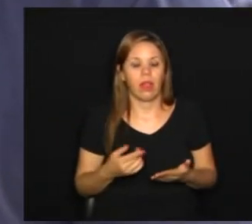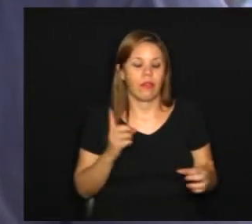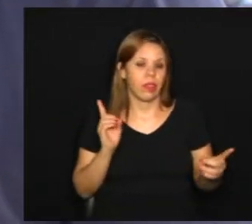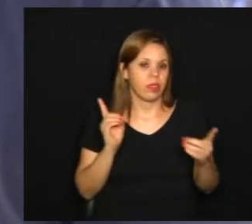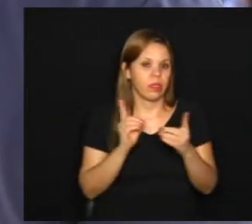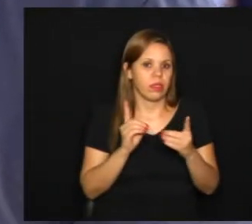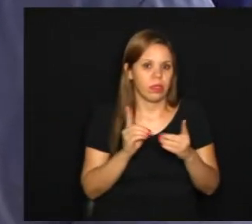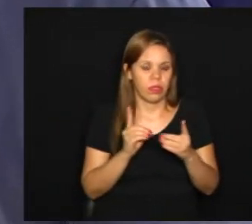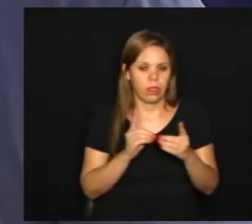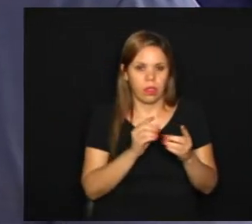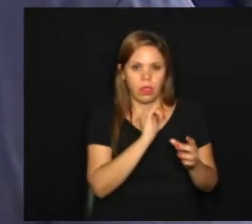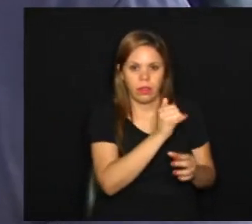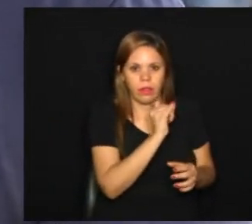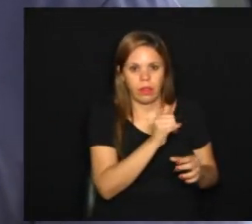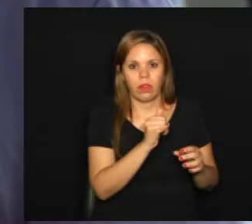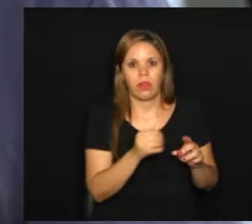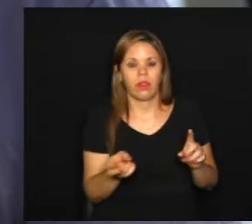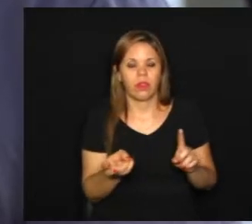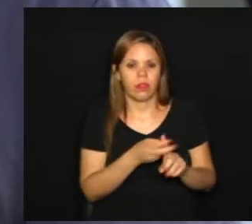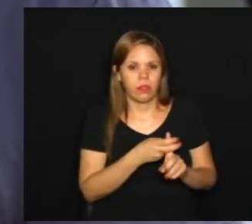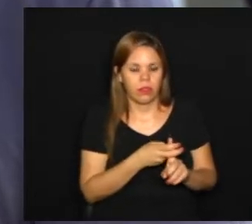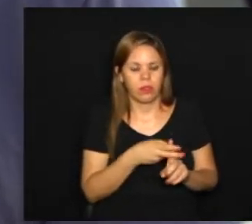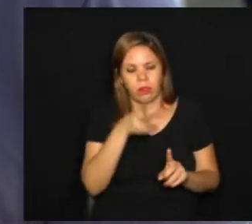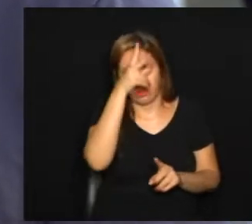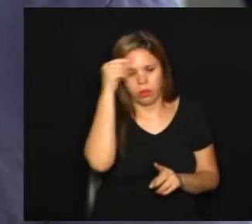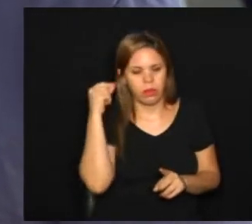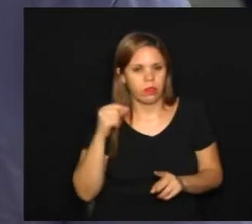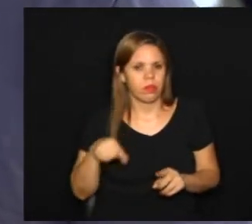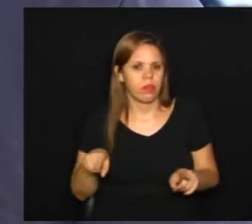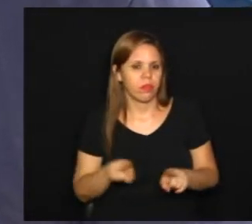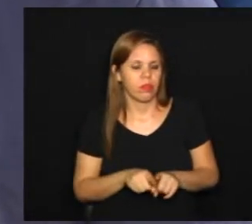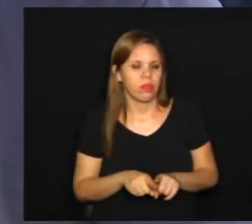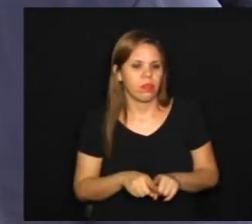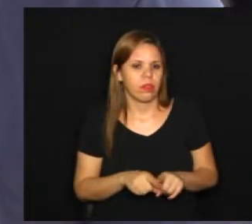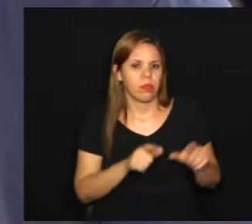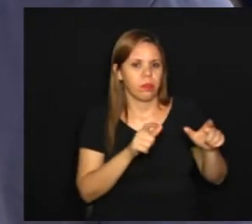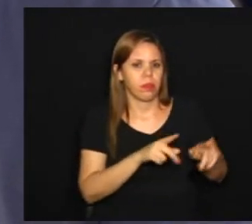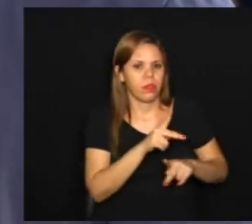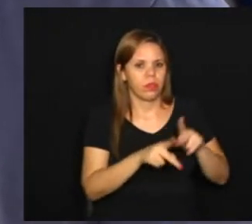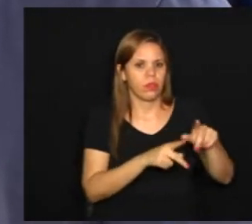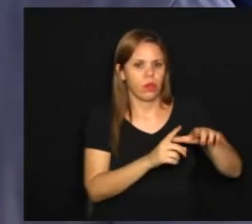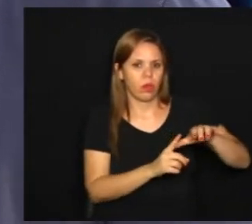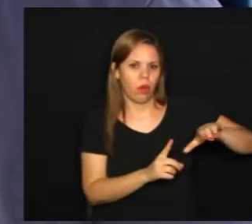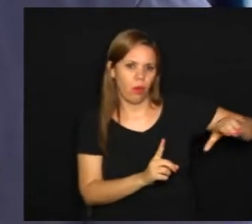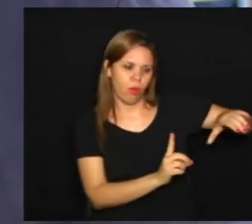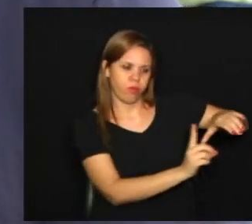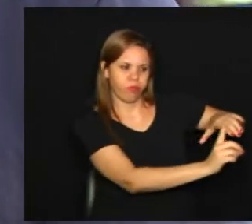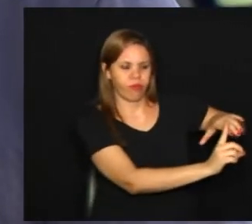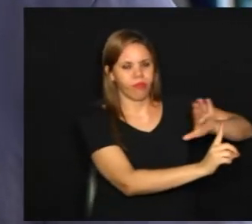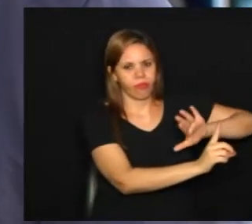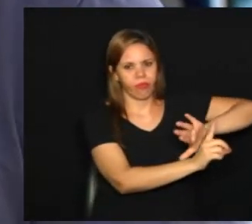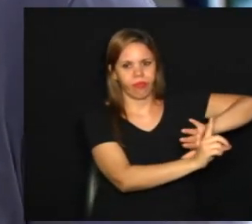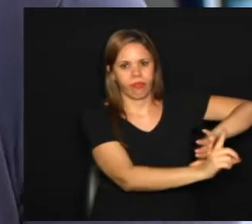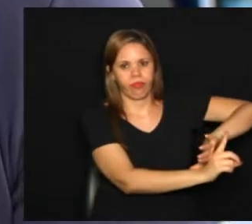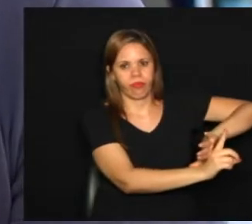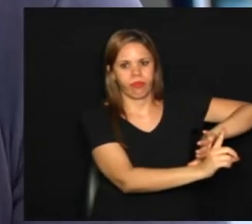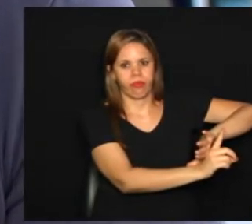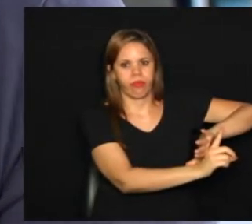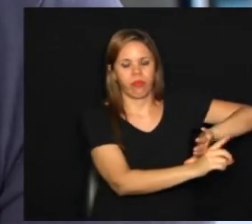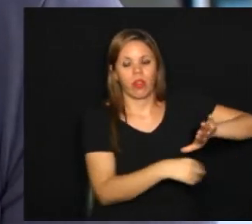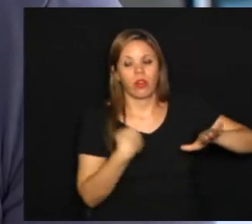atendido, notificado para o sistema de vigilância municipal e a gente coloca essa pessoa em isolamento domiciliar. O que, que significa isso?